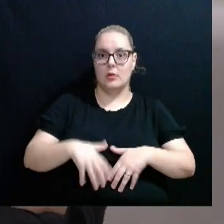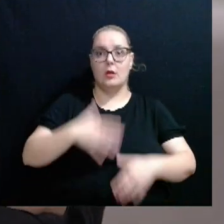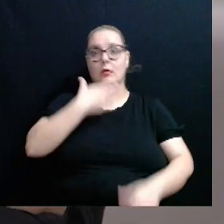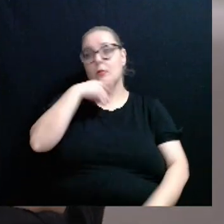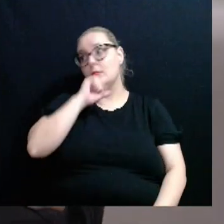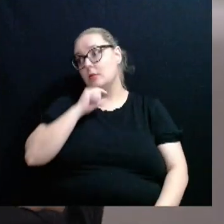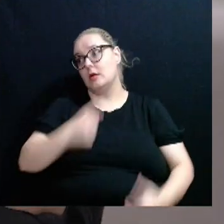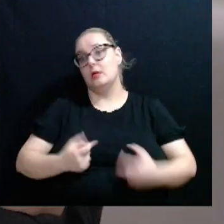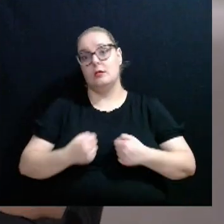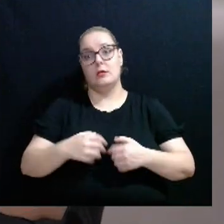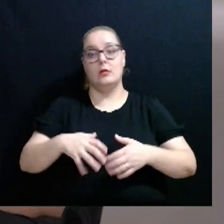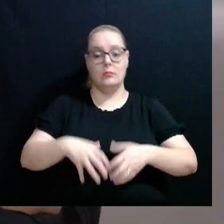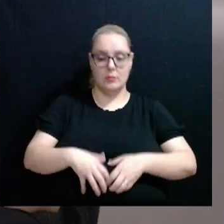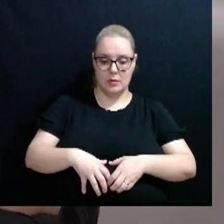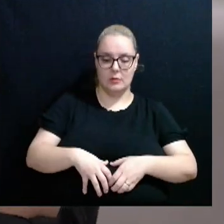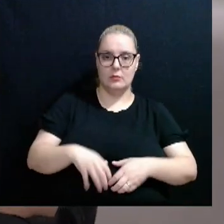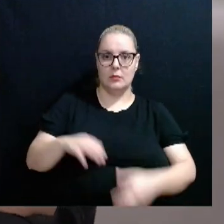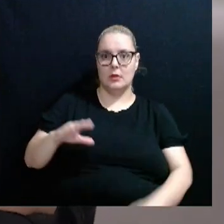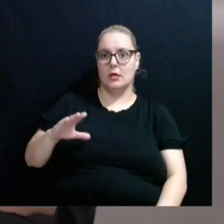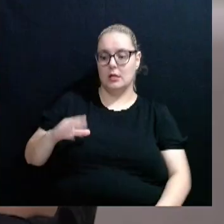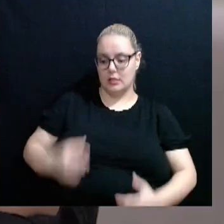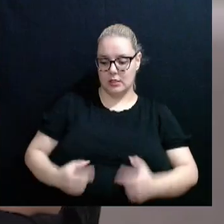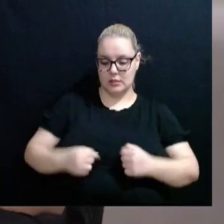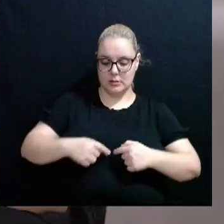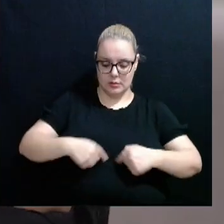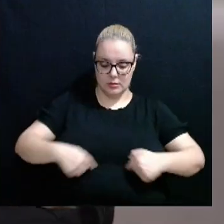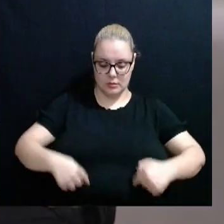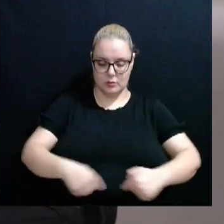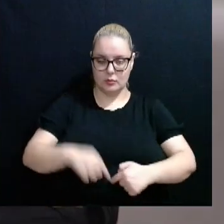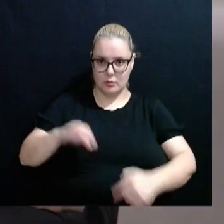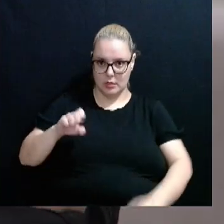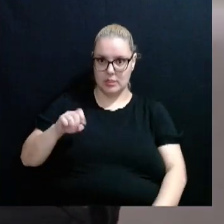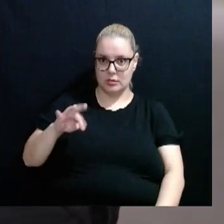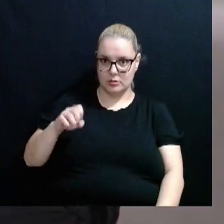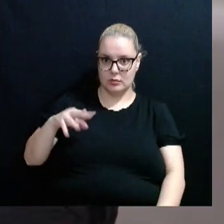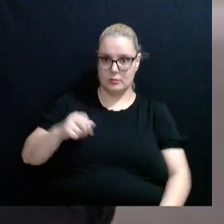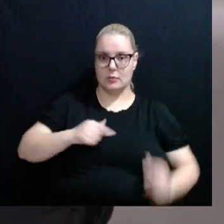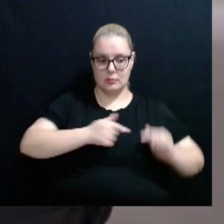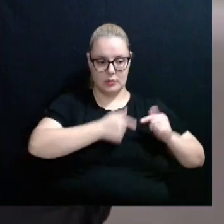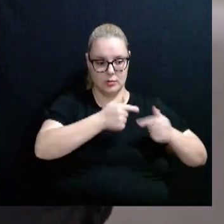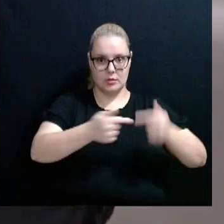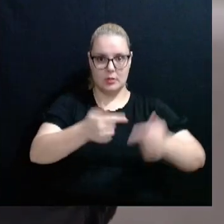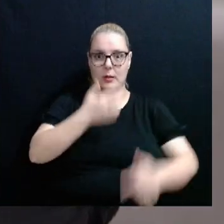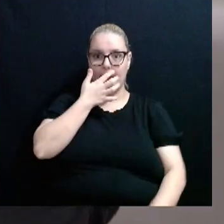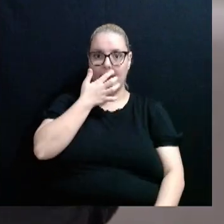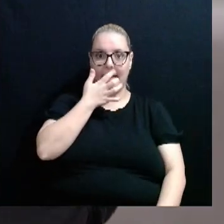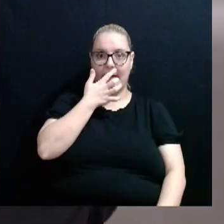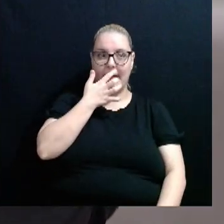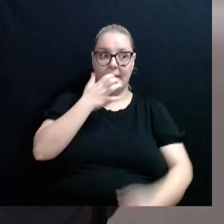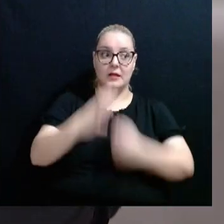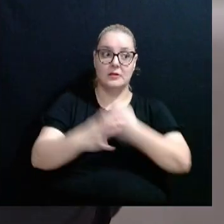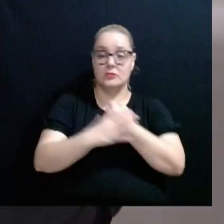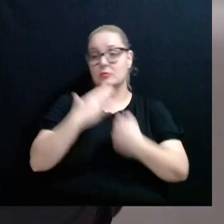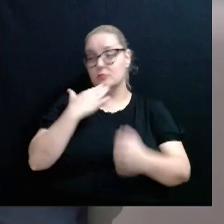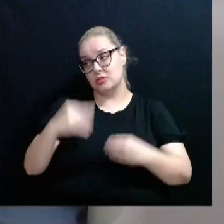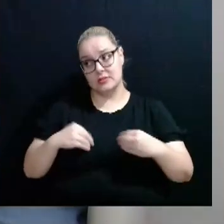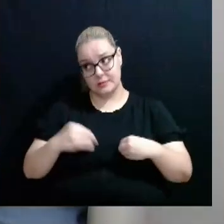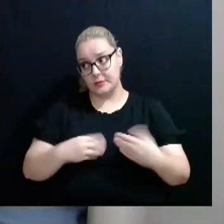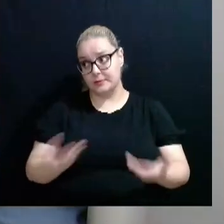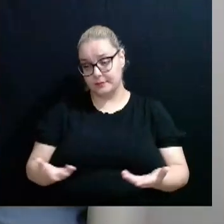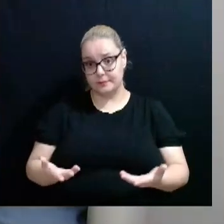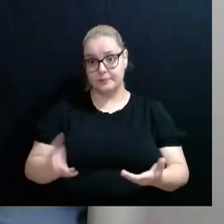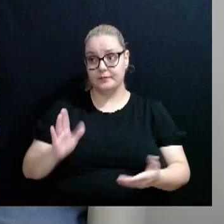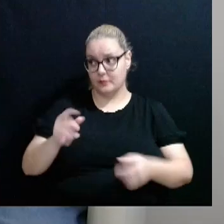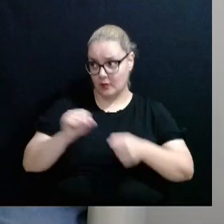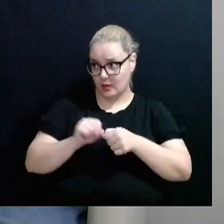porque câncer do estômago ele passa por gerações. A seguradora muito provavelmente vai te pedir exame. Você já fez um exame